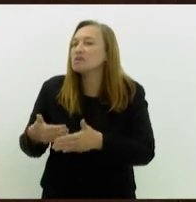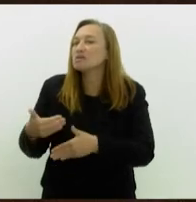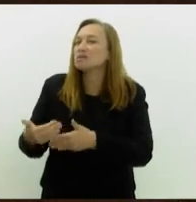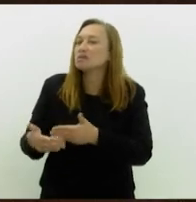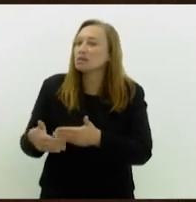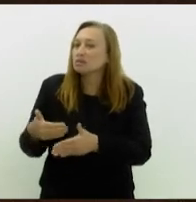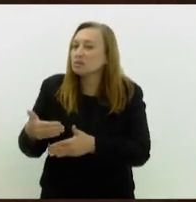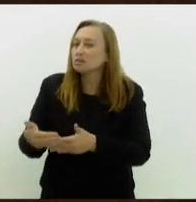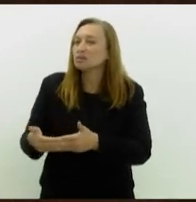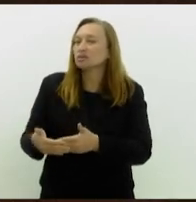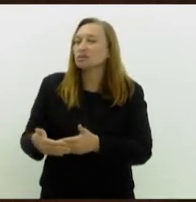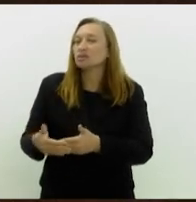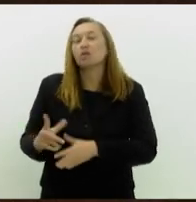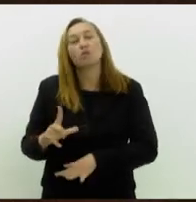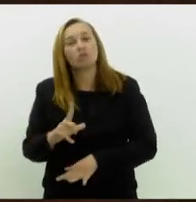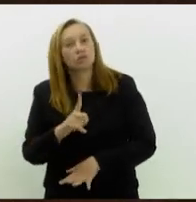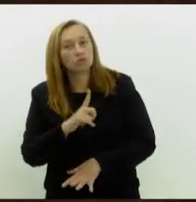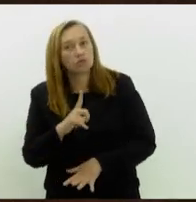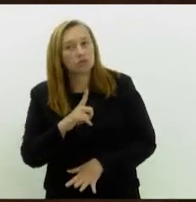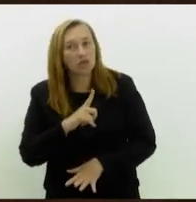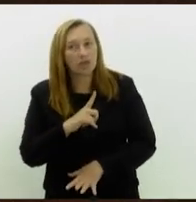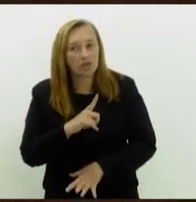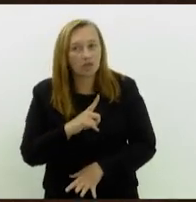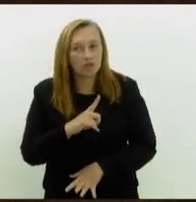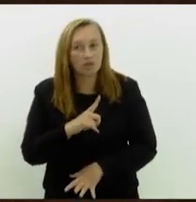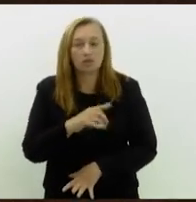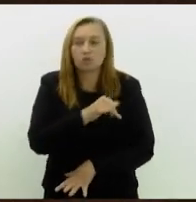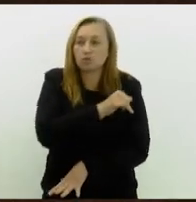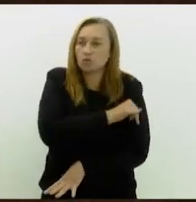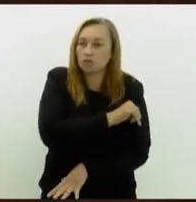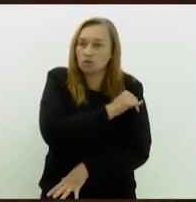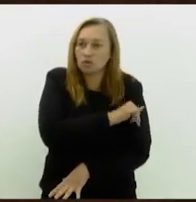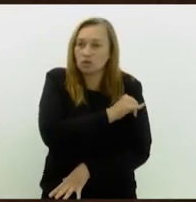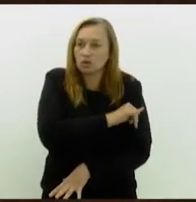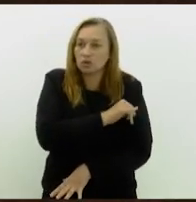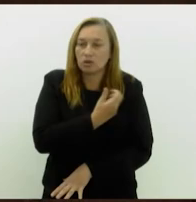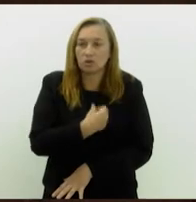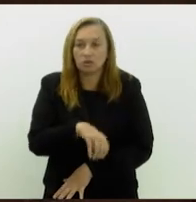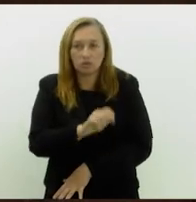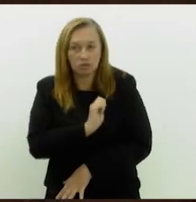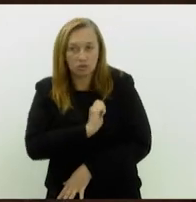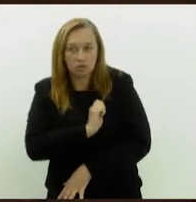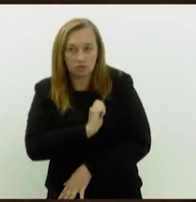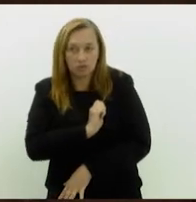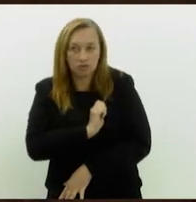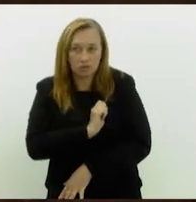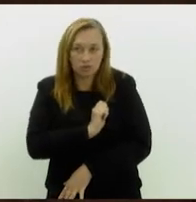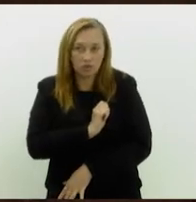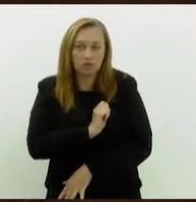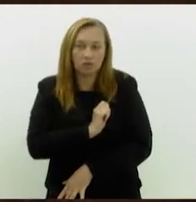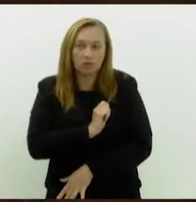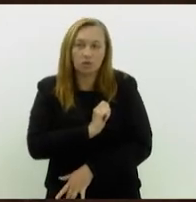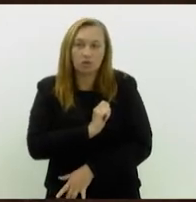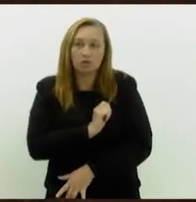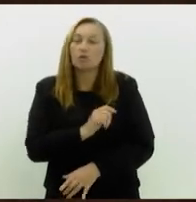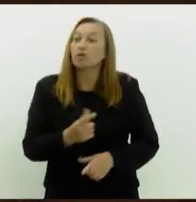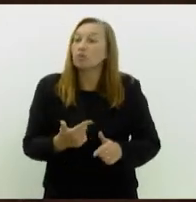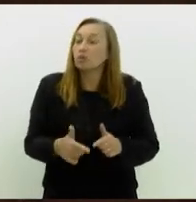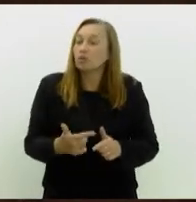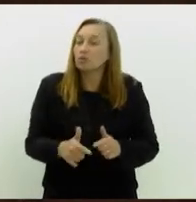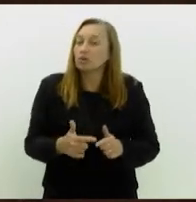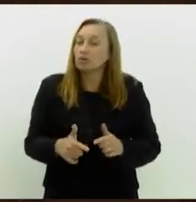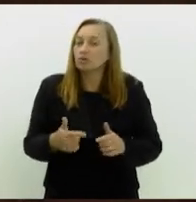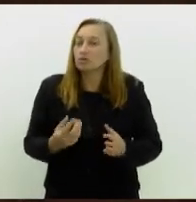quando a gente teve colocado no Rio de Janeiro o regime de recuperação fiscal que atingiu diretamente os